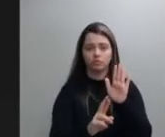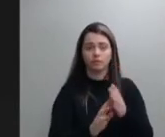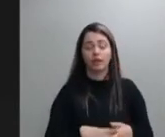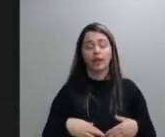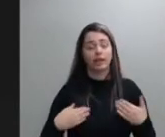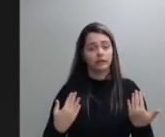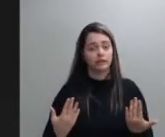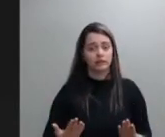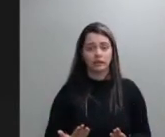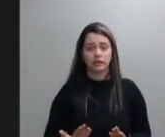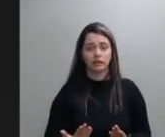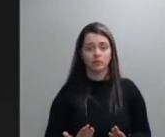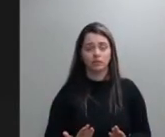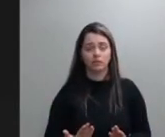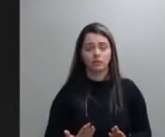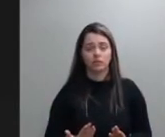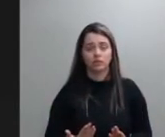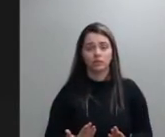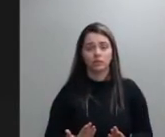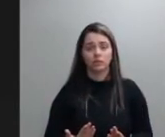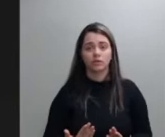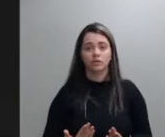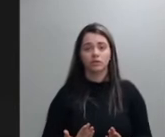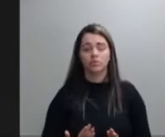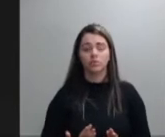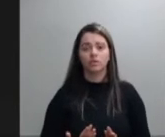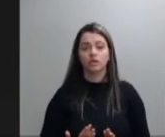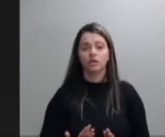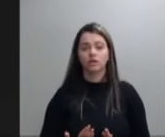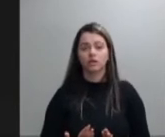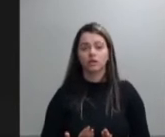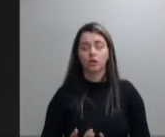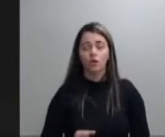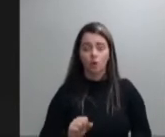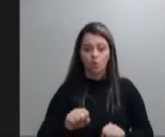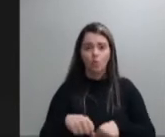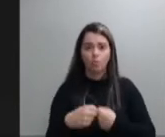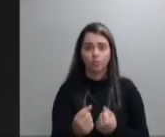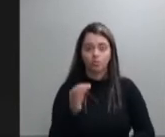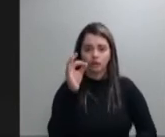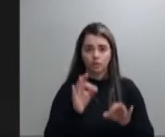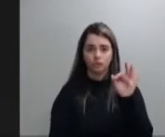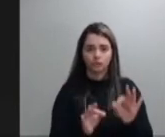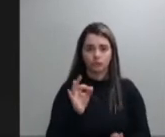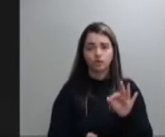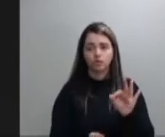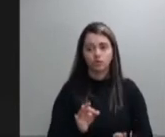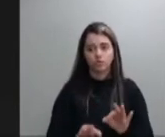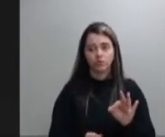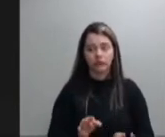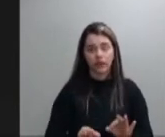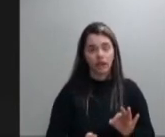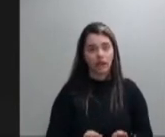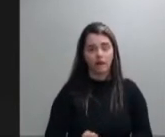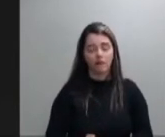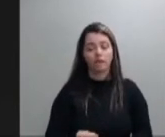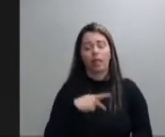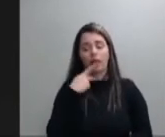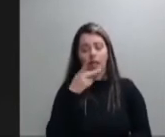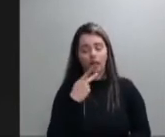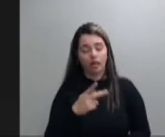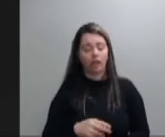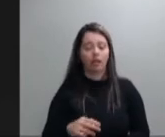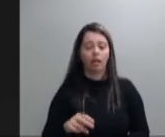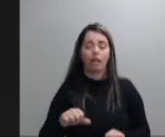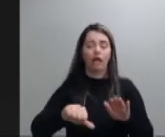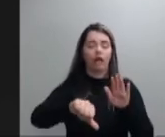é a hipótese dos autos pois ao poder judiciário foi submetido a questão acerca da ilegalidade e alteração de regra do